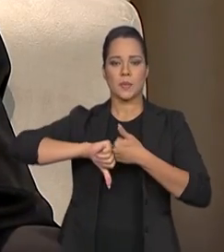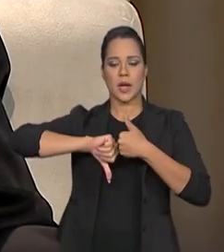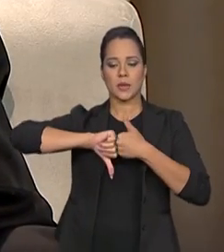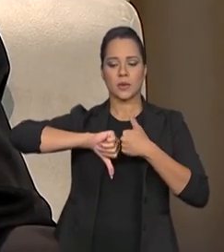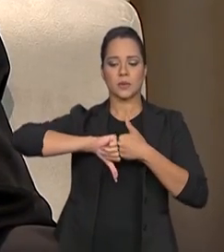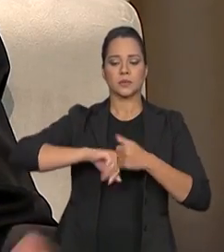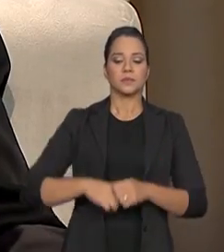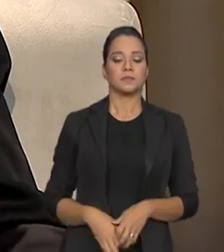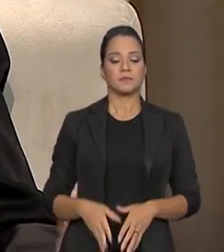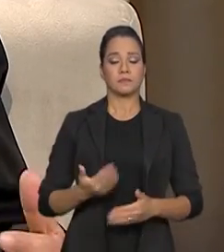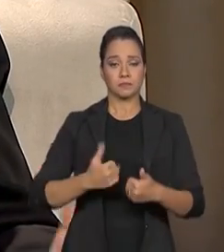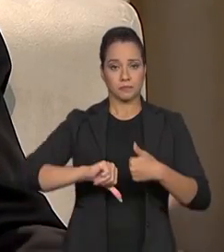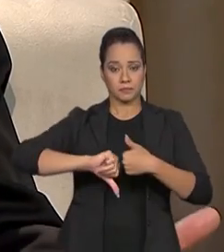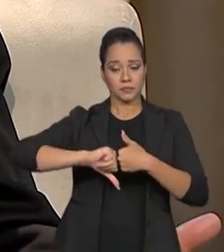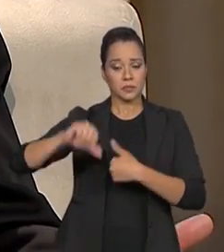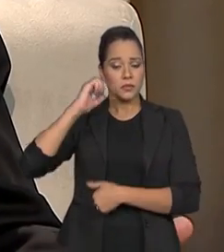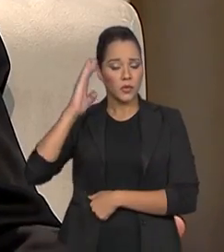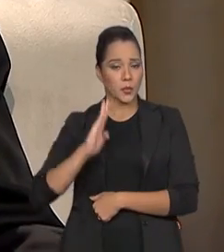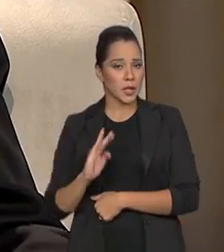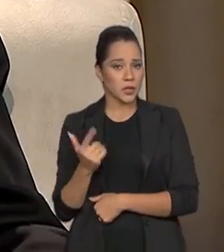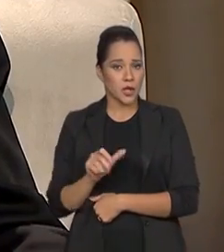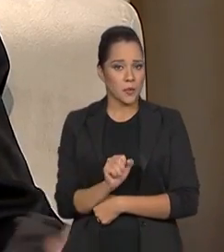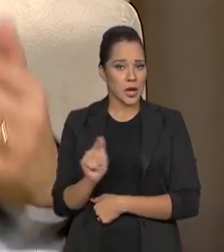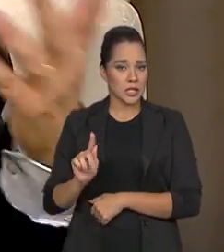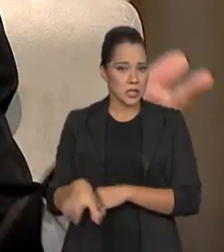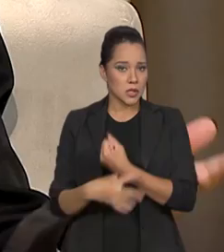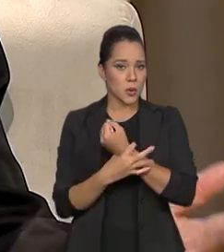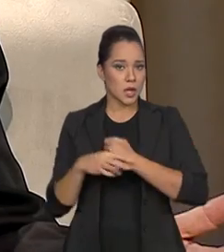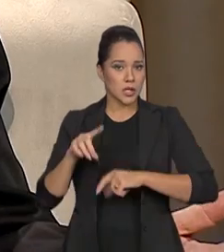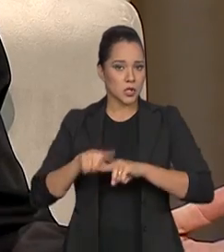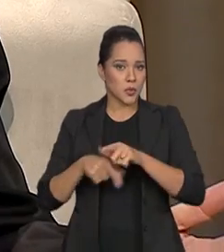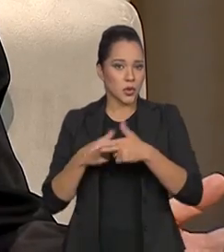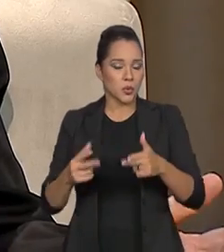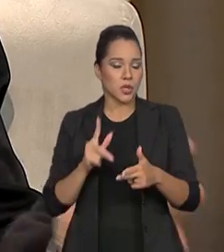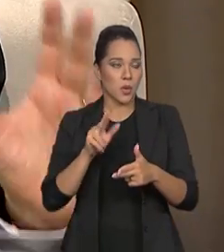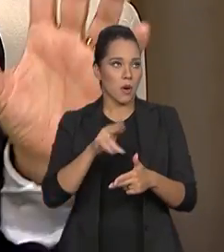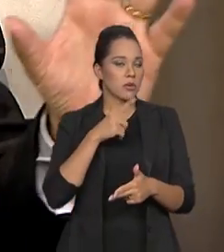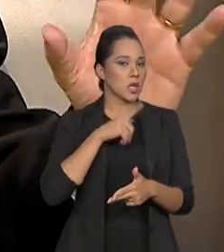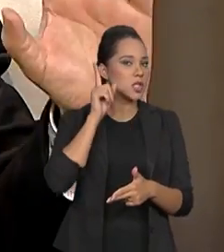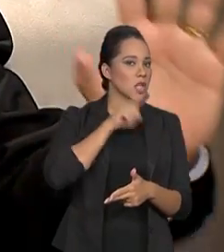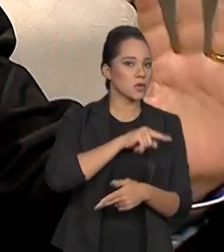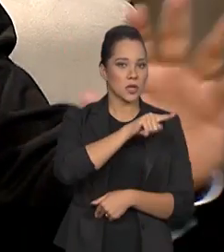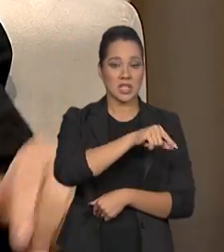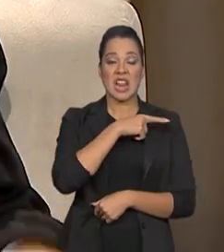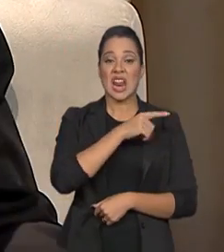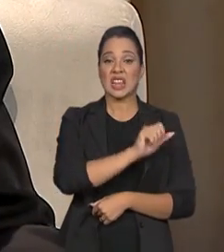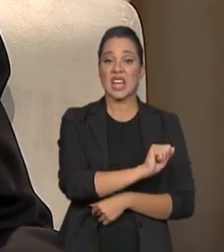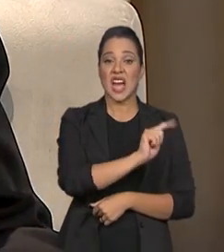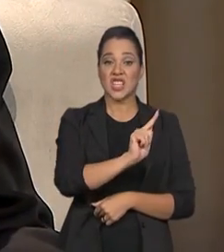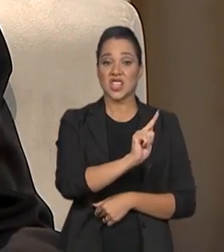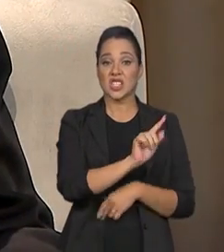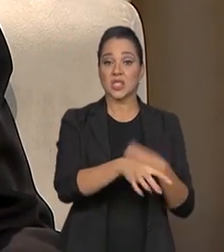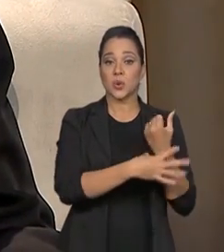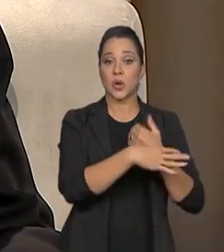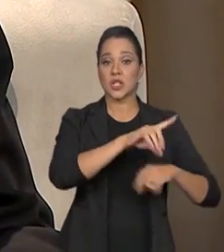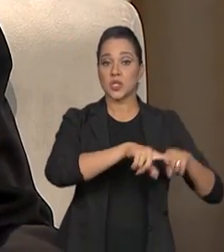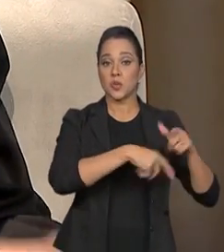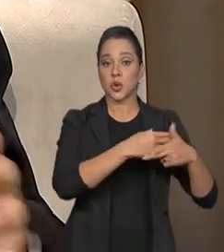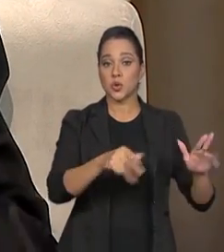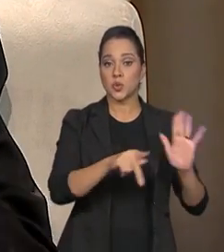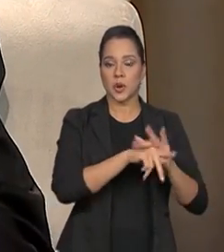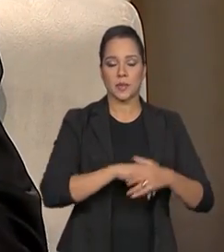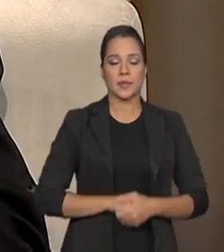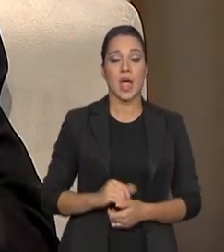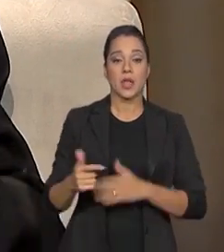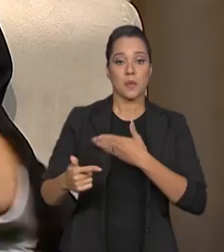o Inmetro o Brasil não tem uma agência de segurança de produtos como por exemplo existe no Estados Unidos existe uma agência para segurança de produtos